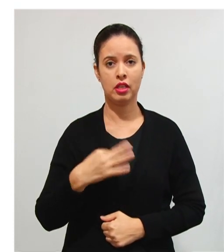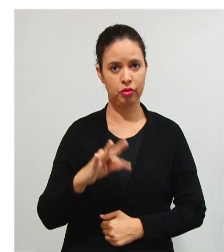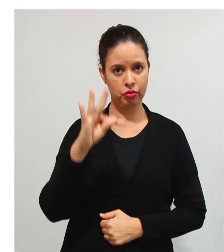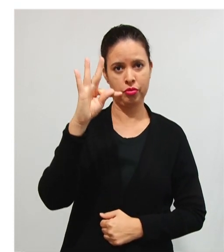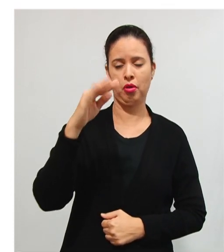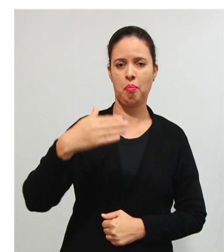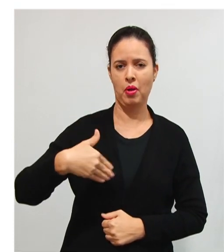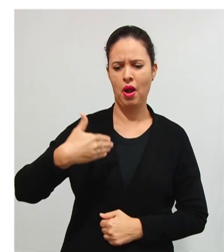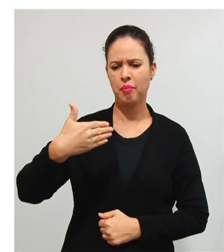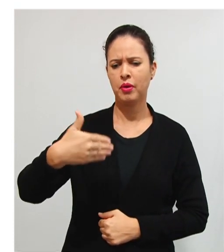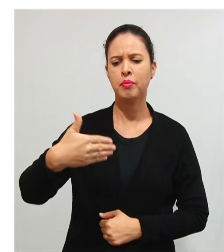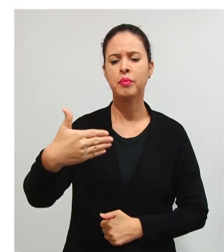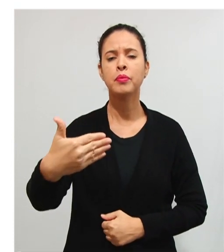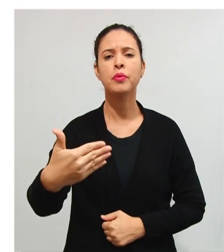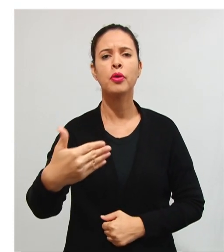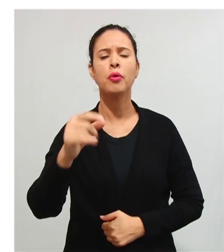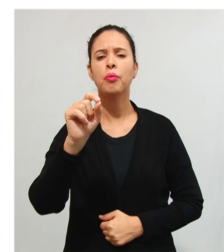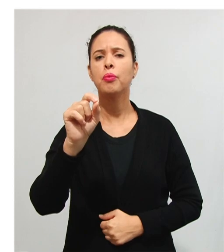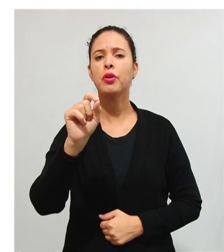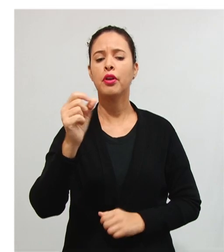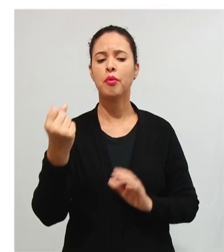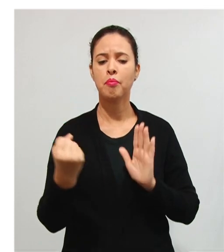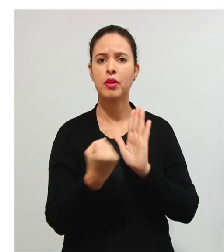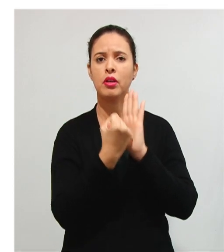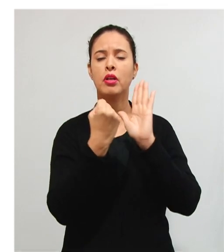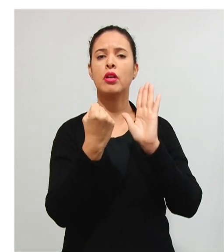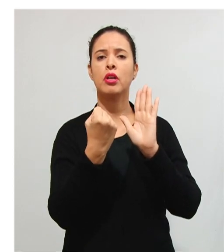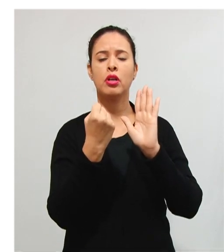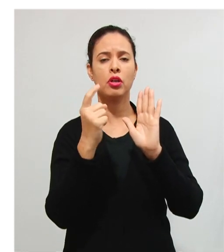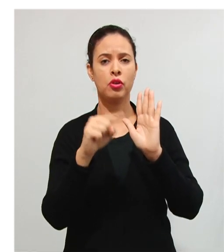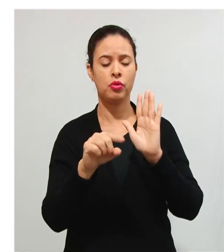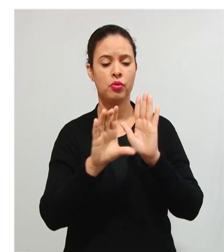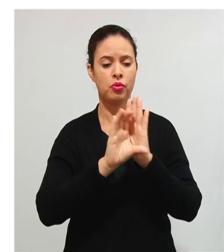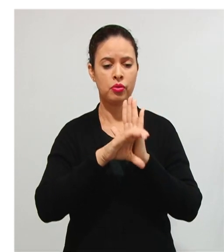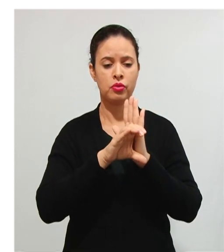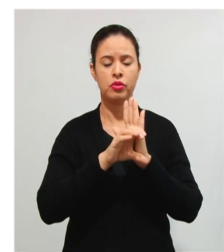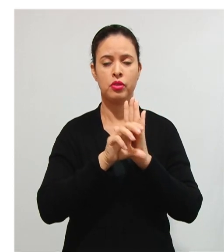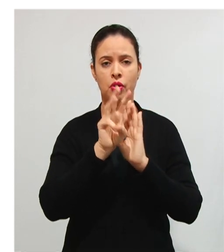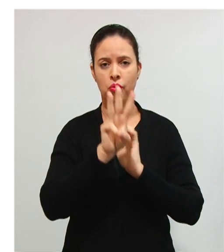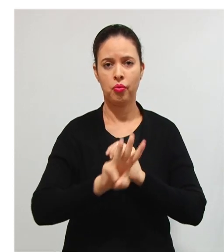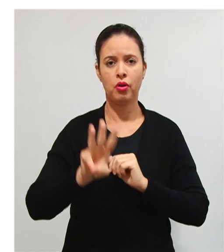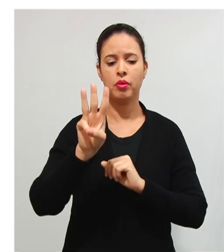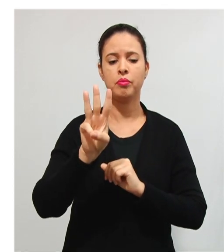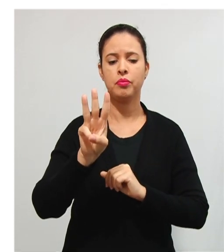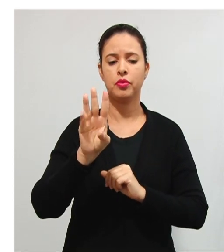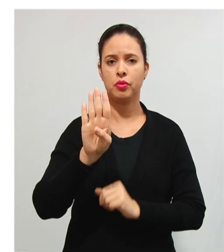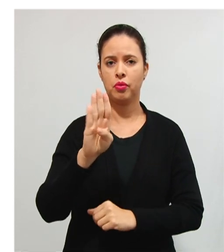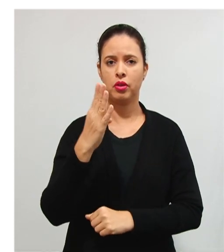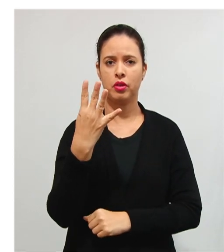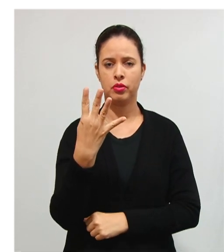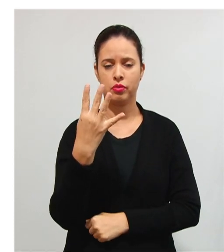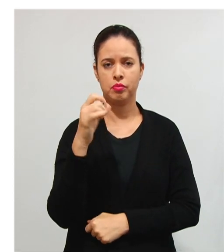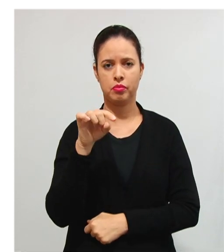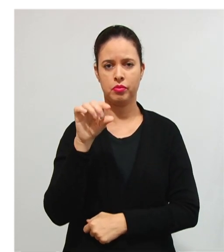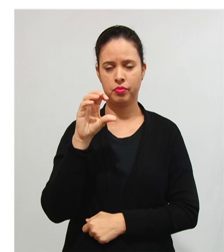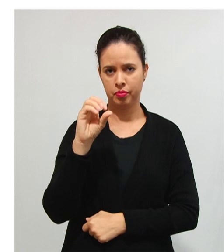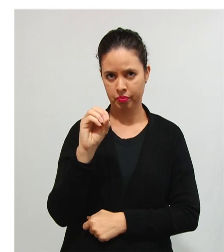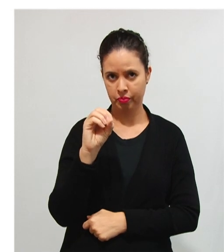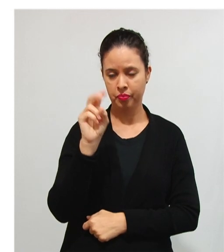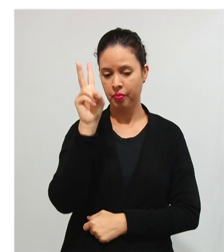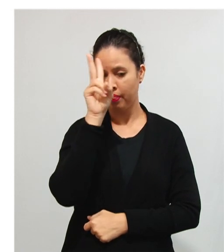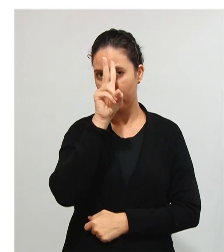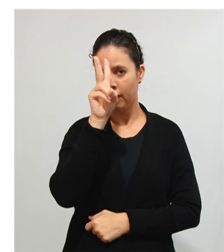avança. E o que provavelmente irá marcar o conceito do que se chama Web 4.0? Lembrando